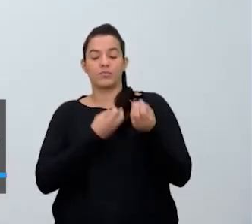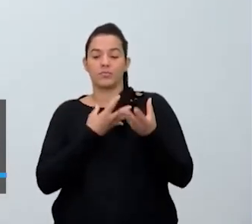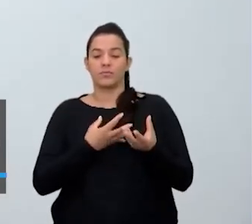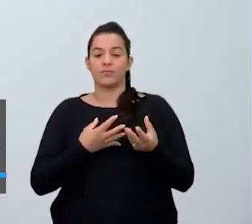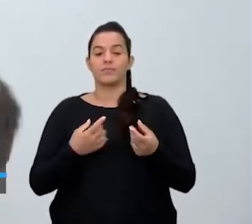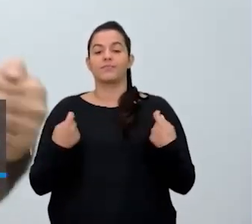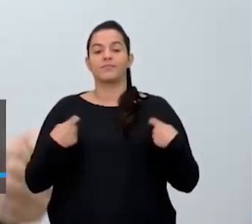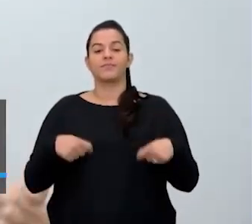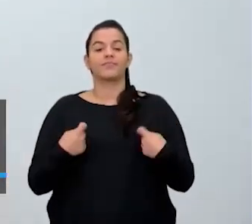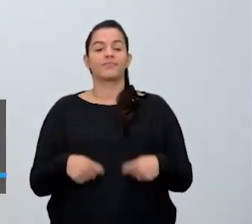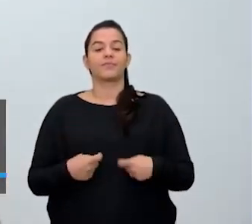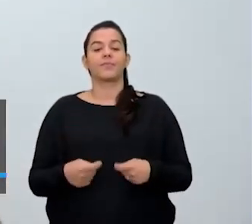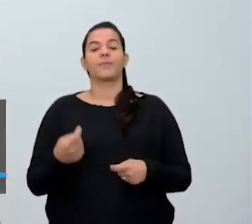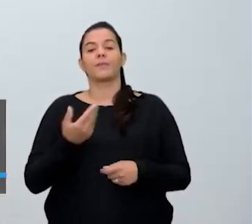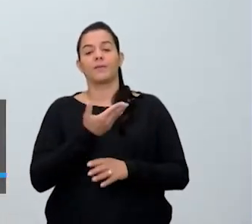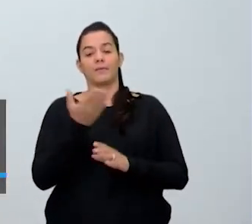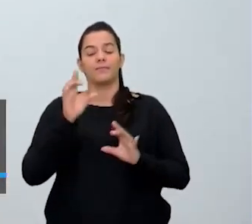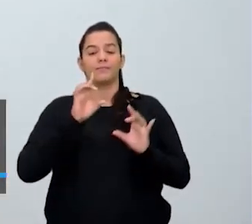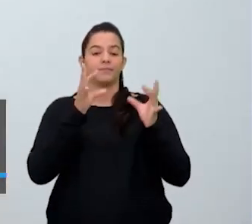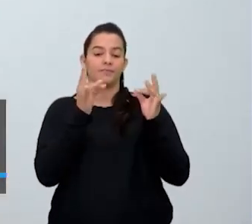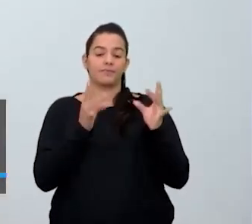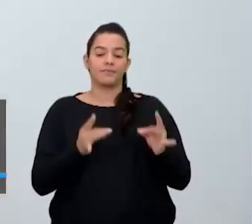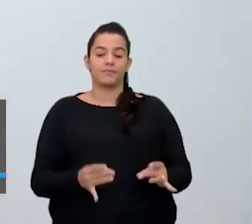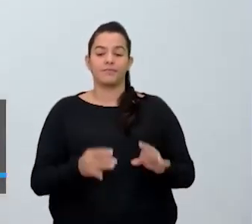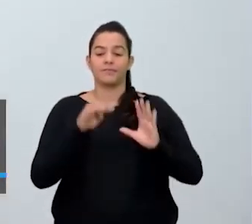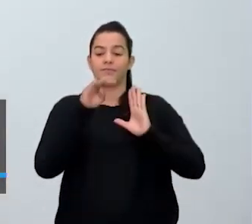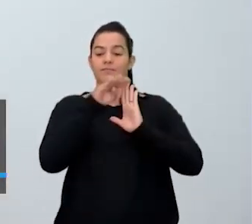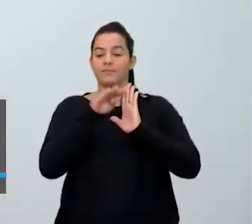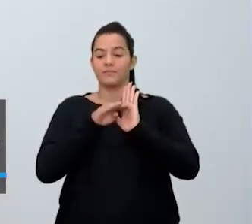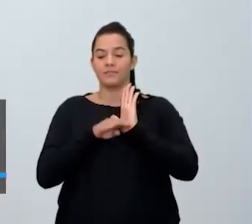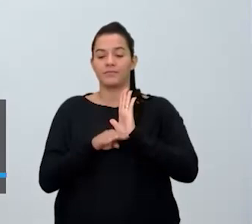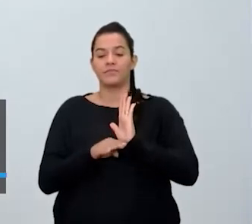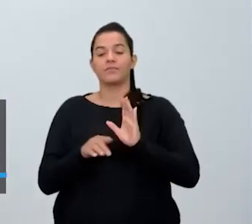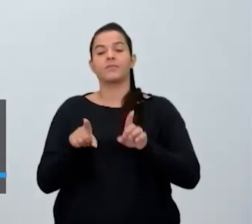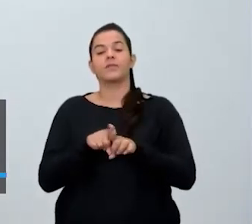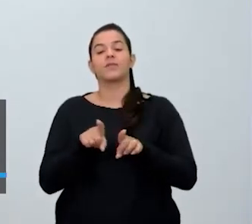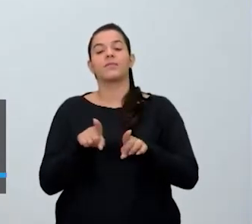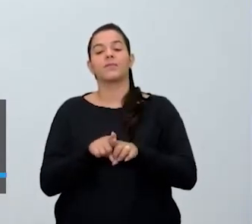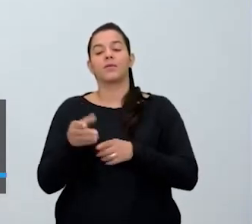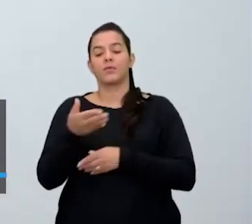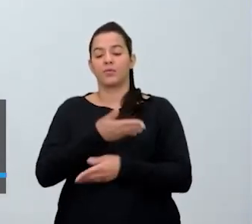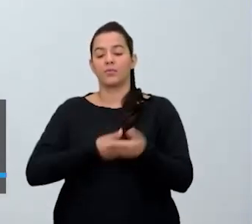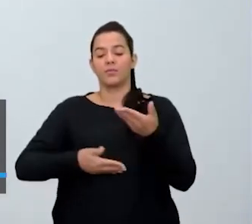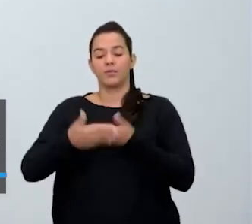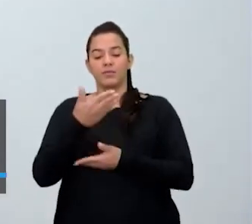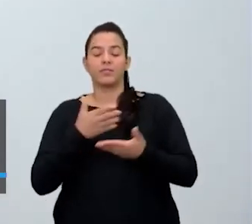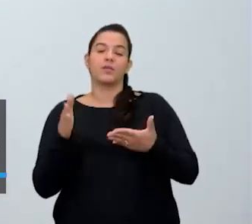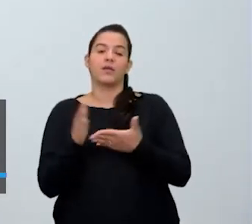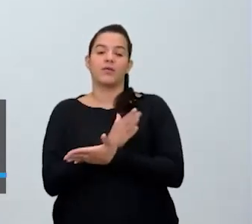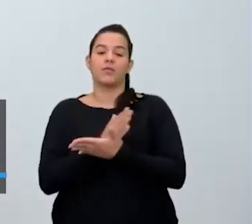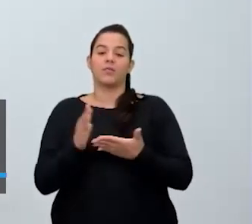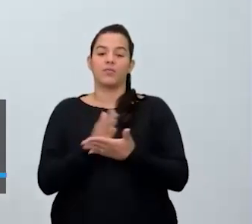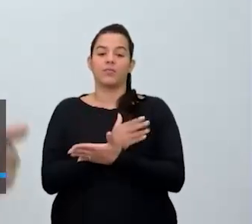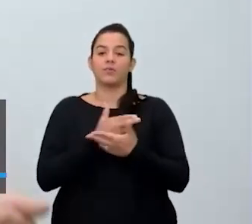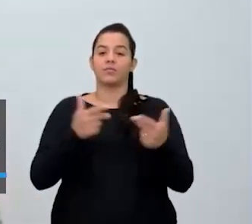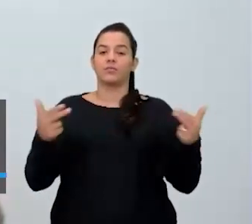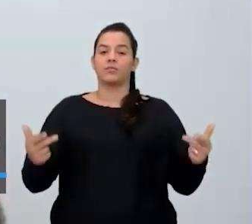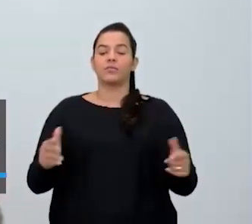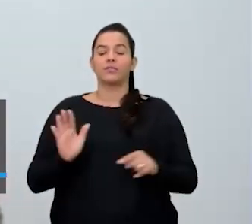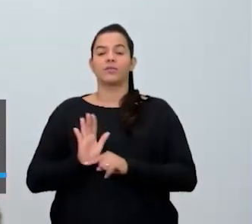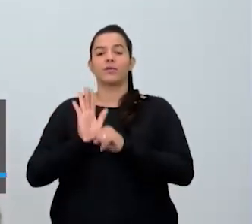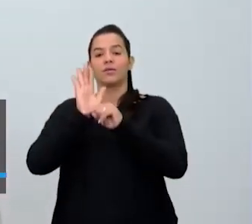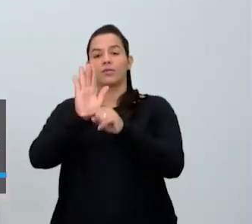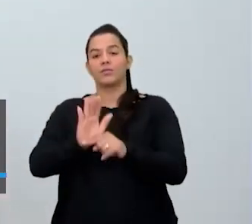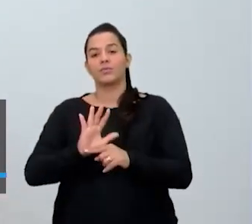tem aqui que classificar e começar também a compartilhar determinados procedimentos que vão ajudá-lo